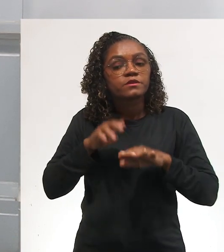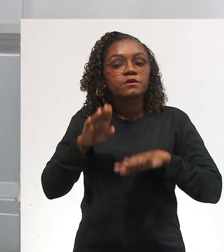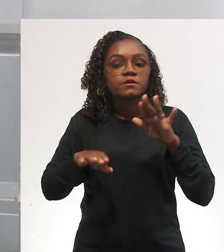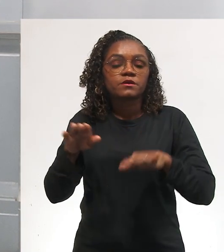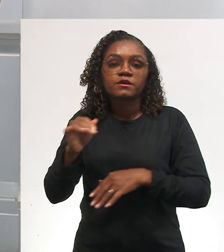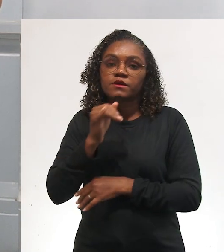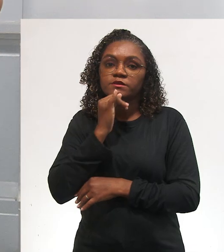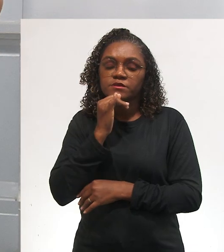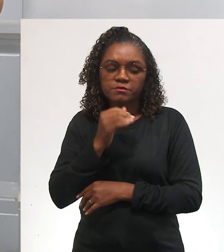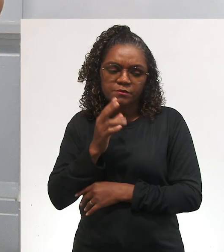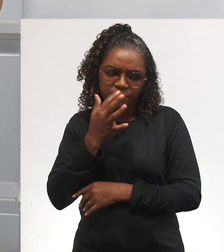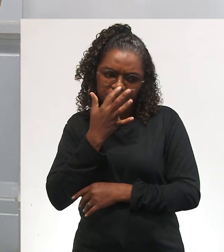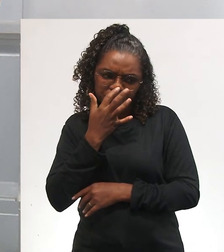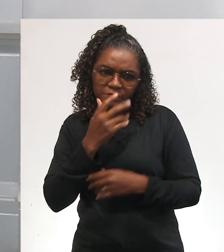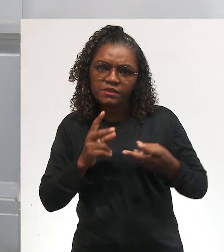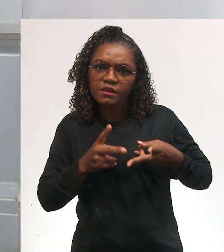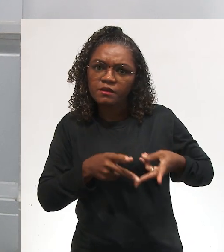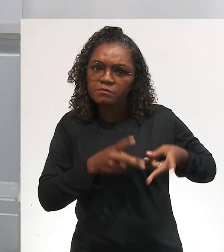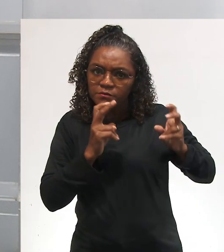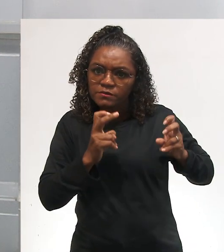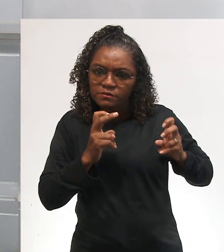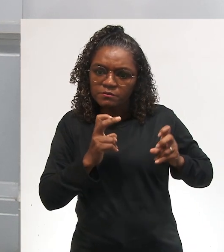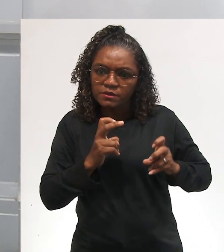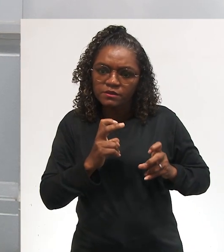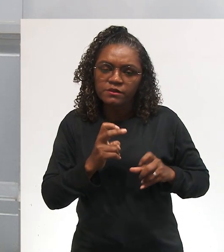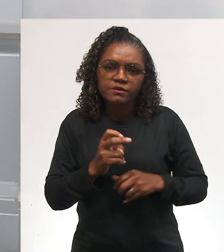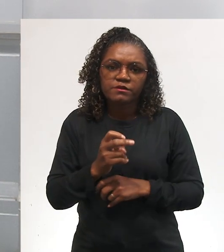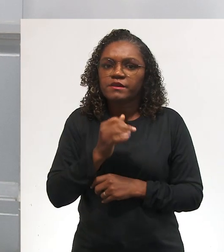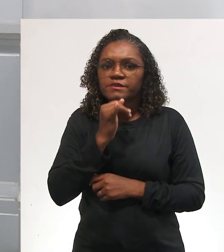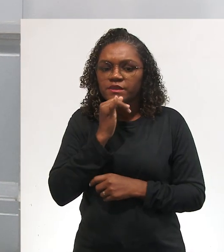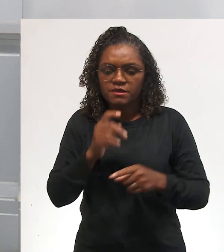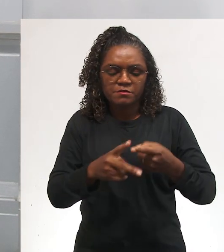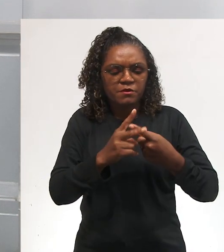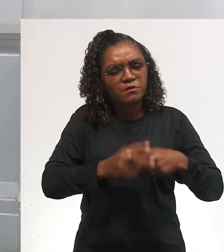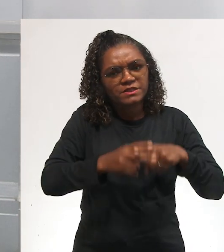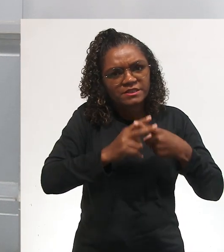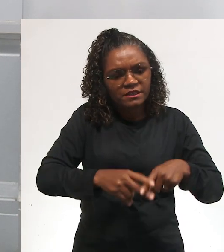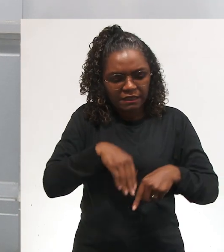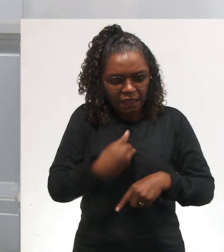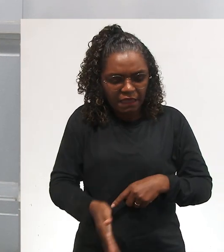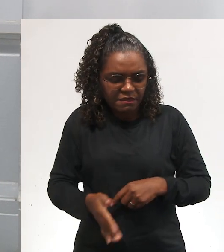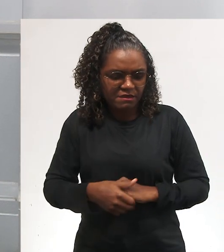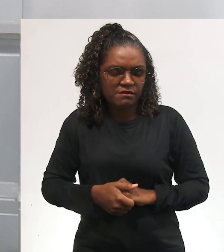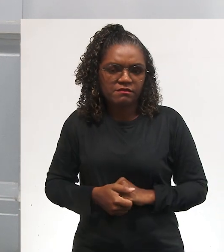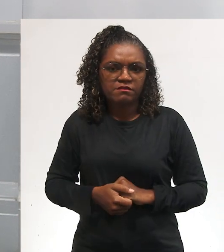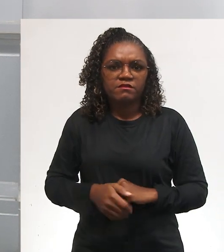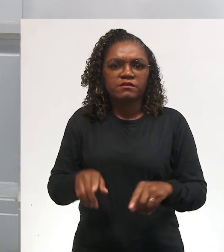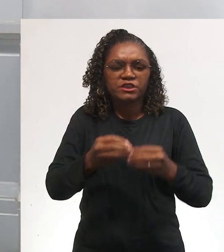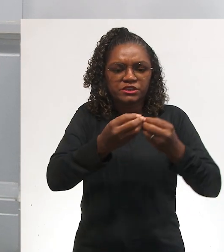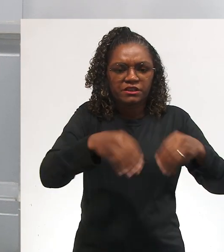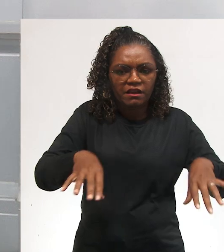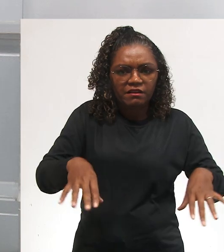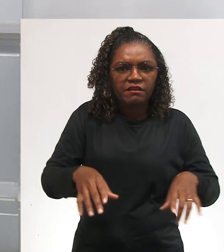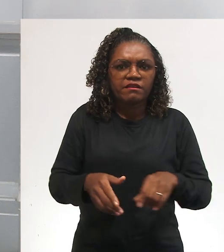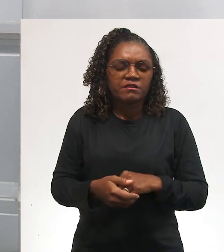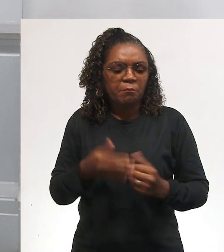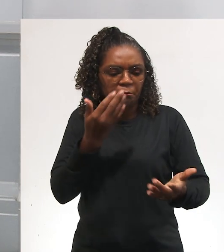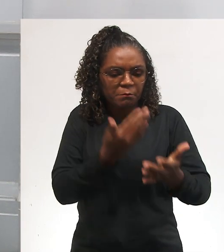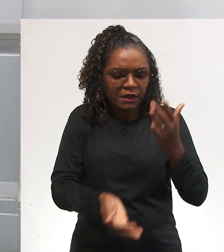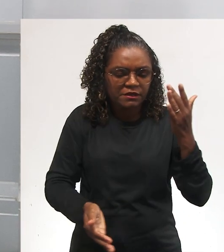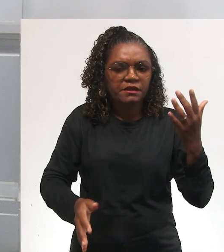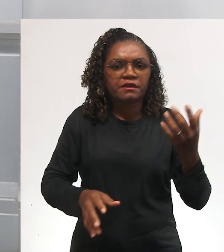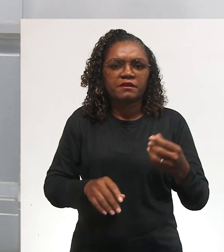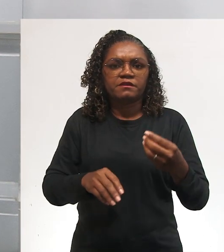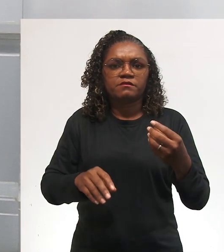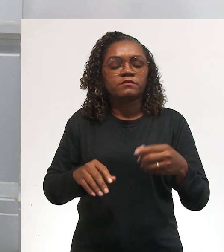coisa simples, como você observar um parafuso que está sempre caindo e prejudicando ali, se